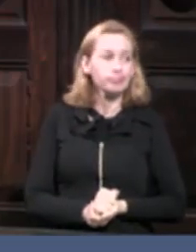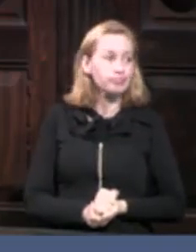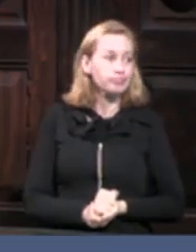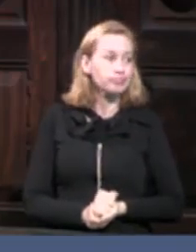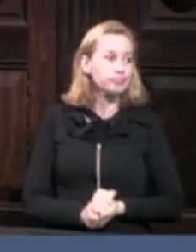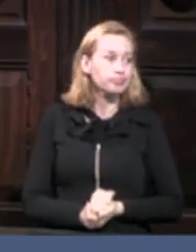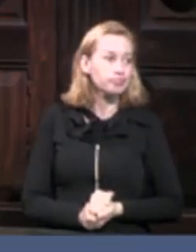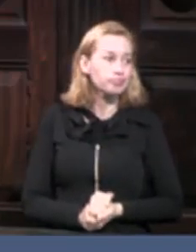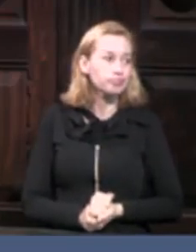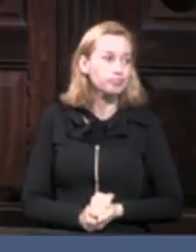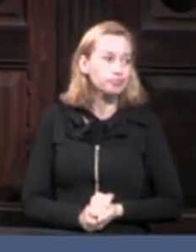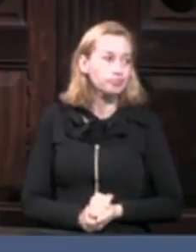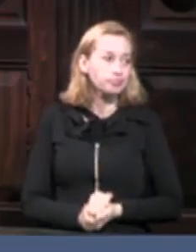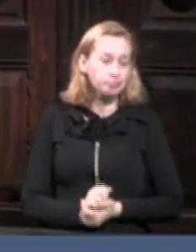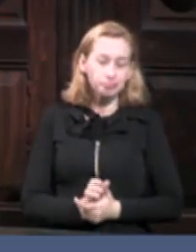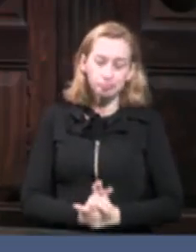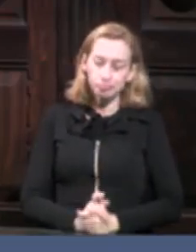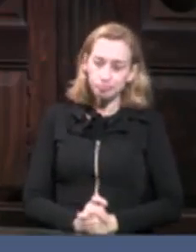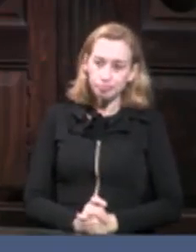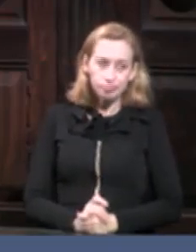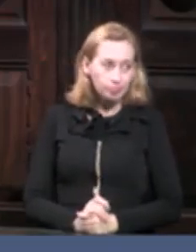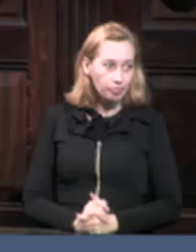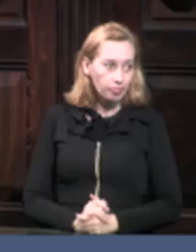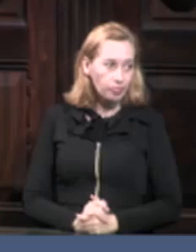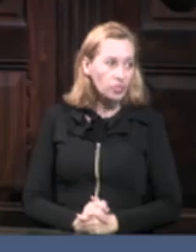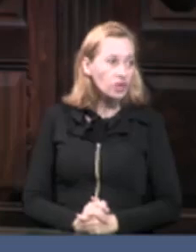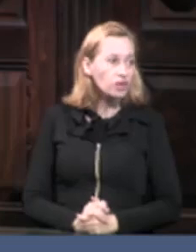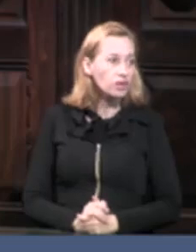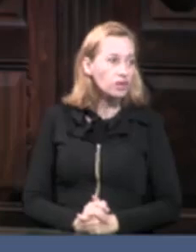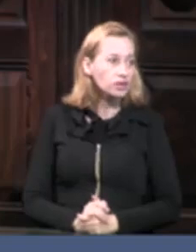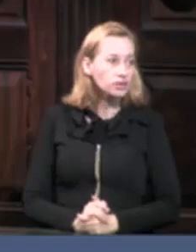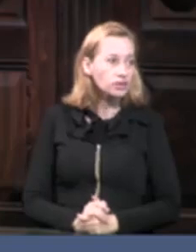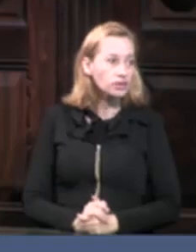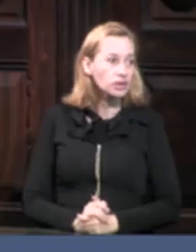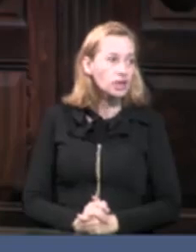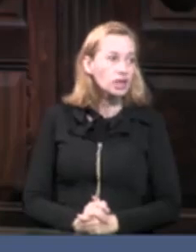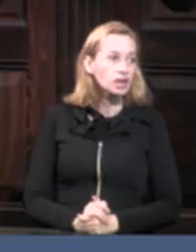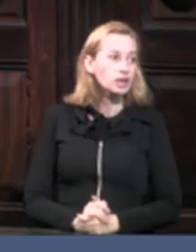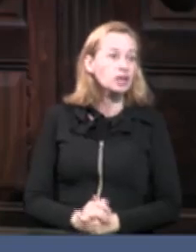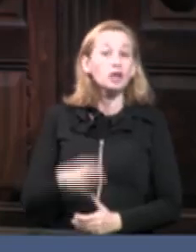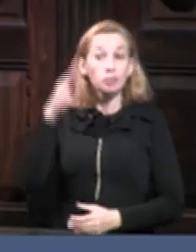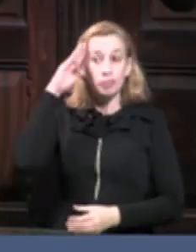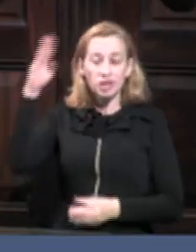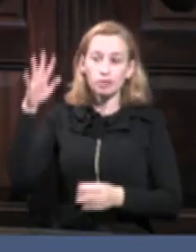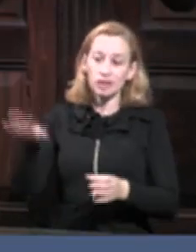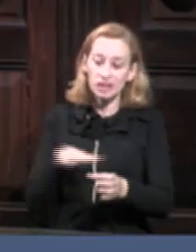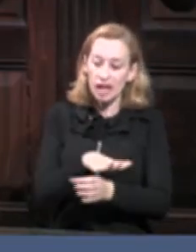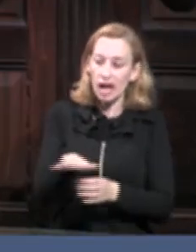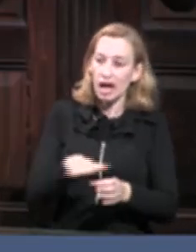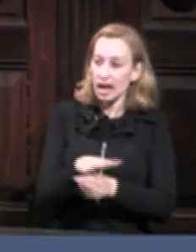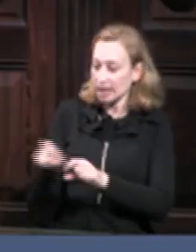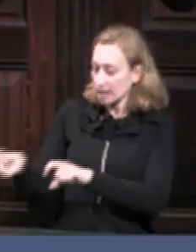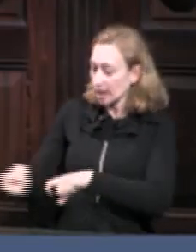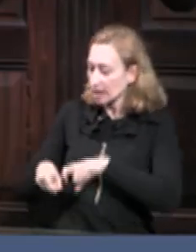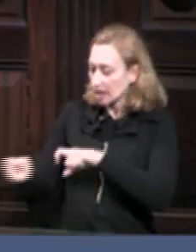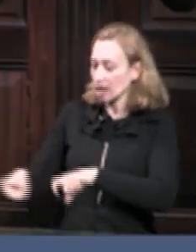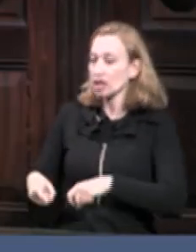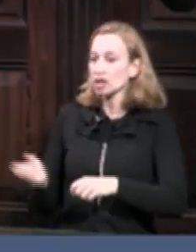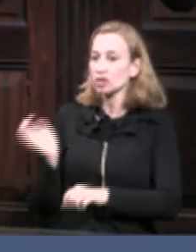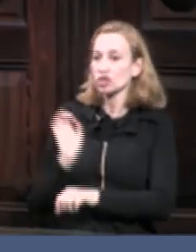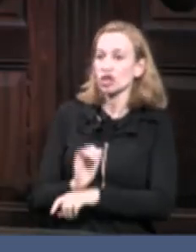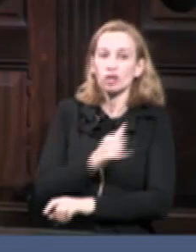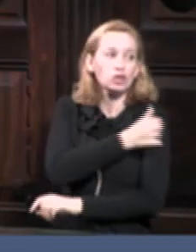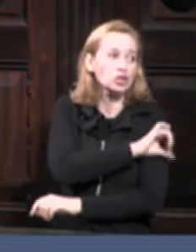por estimativa, como quer a Enel, principalmente na área agrícola do estado do Rio de Janeiro, onde as pessoas